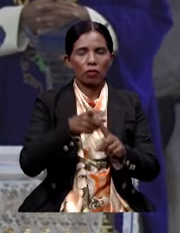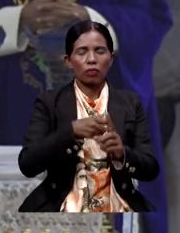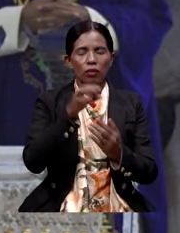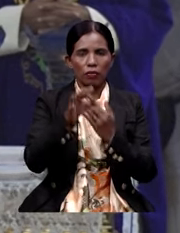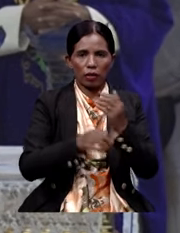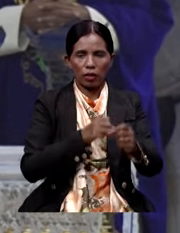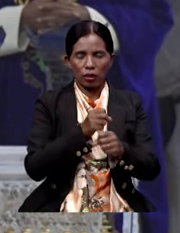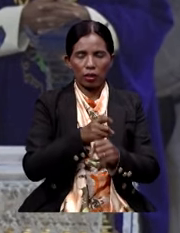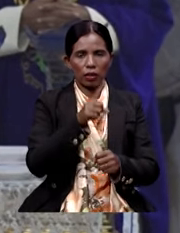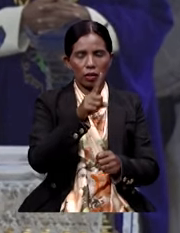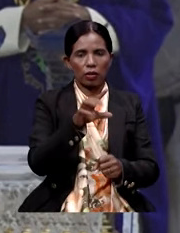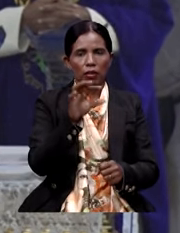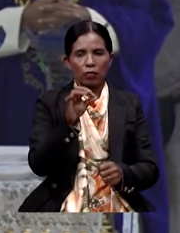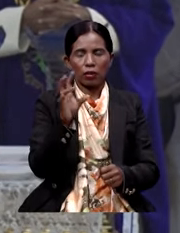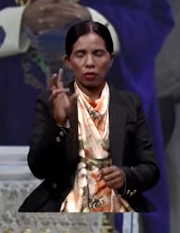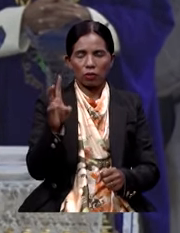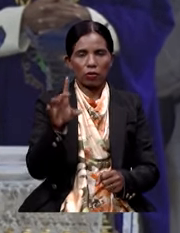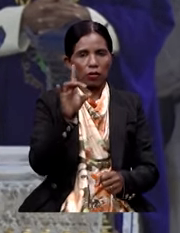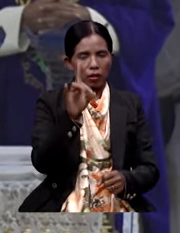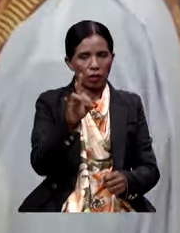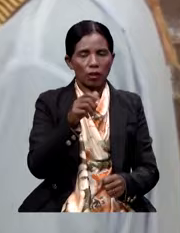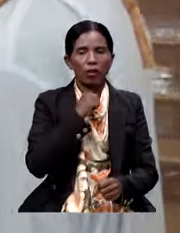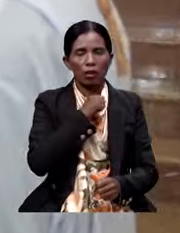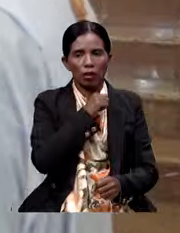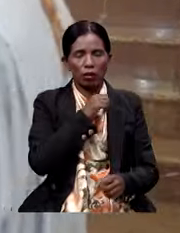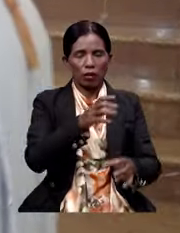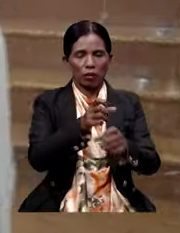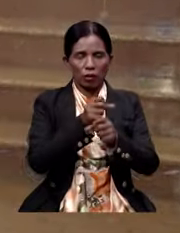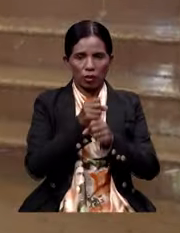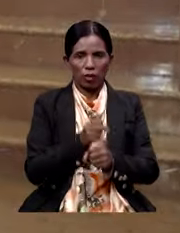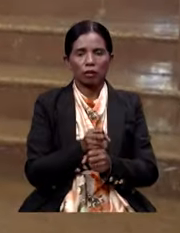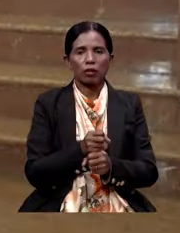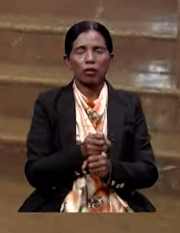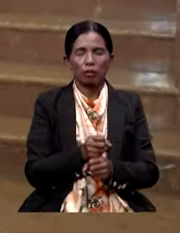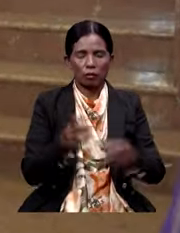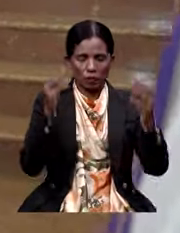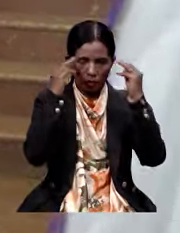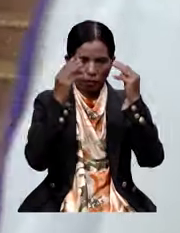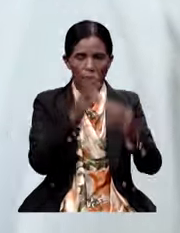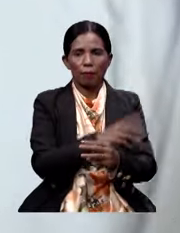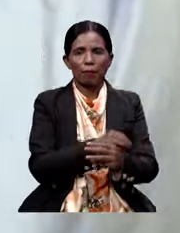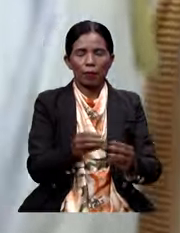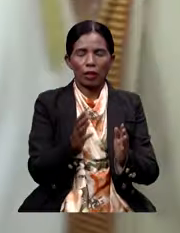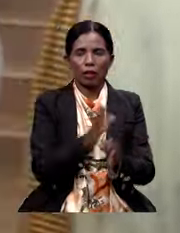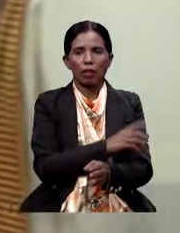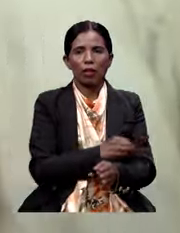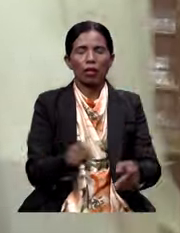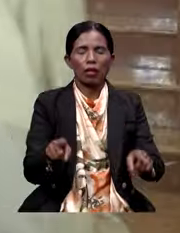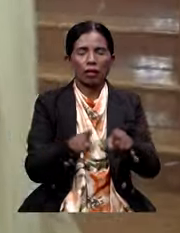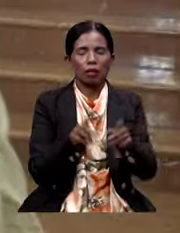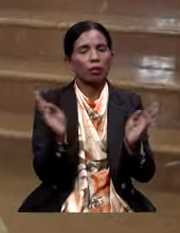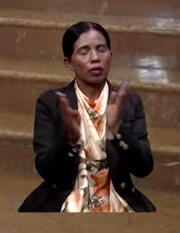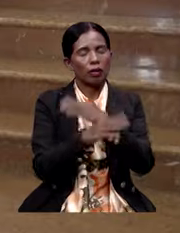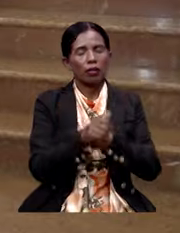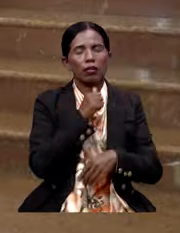tinha reunida a Tucia Ritunulo Recintolo, Padre Ildefonso Simorito, admissão ba diaconado no presbiterado e a sé